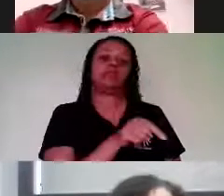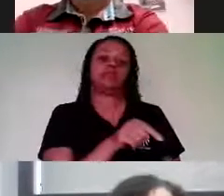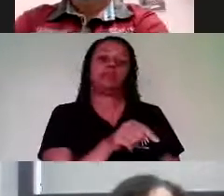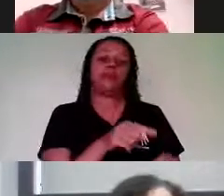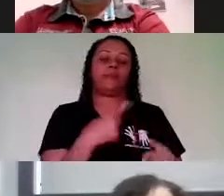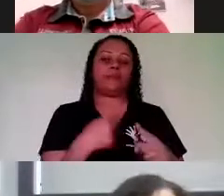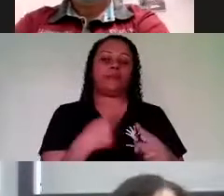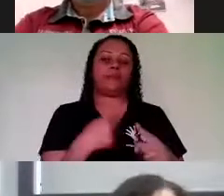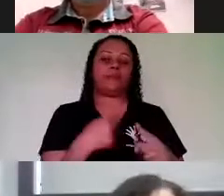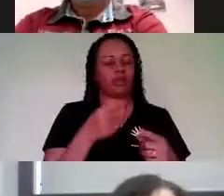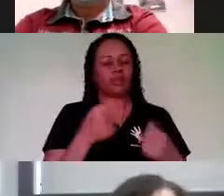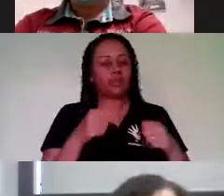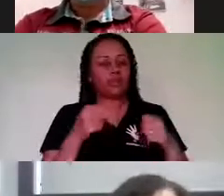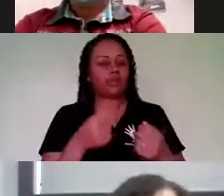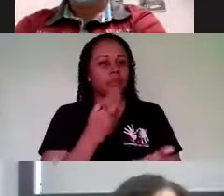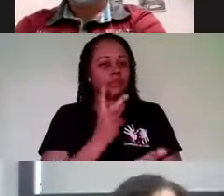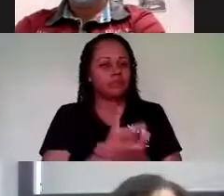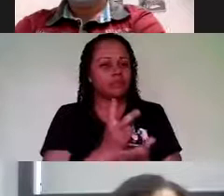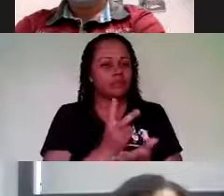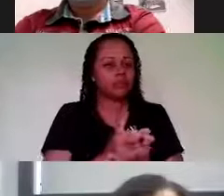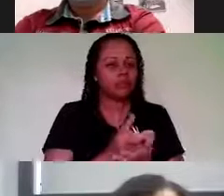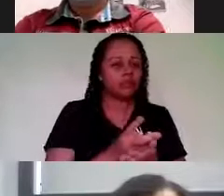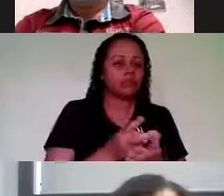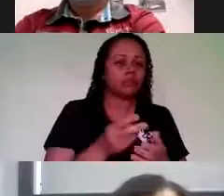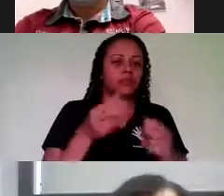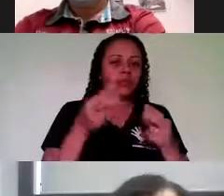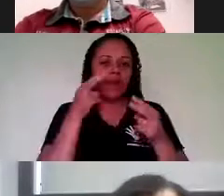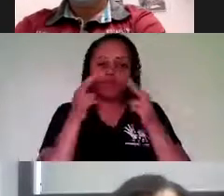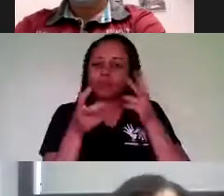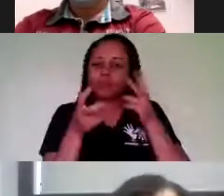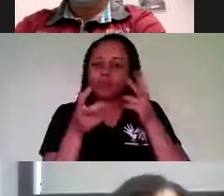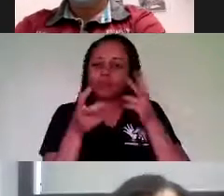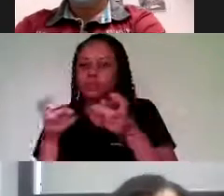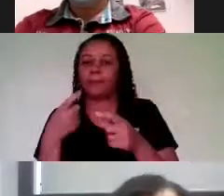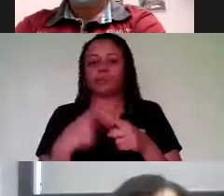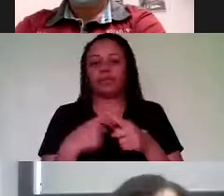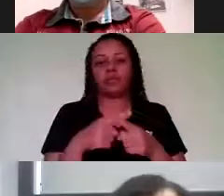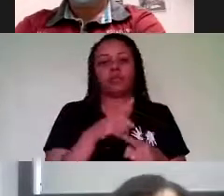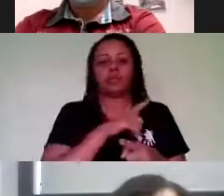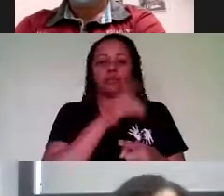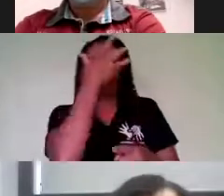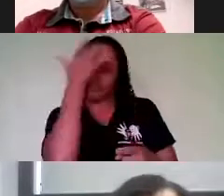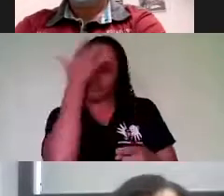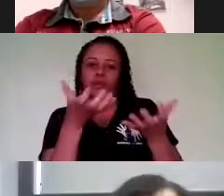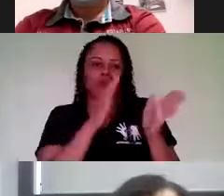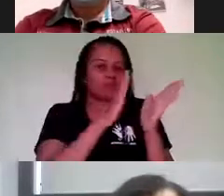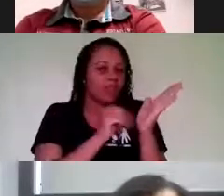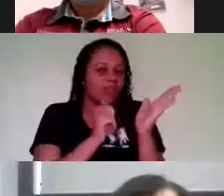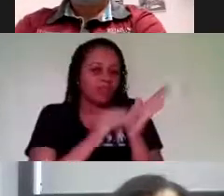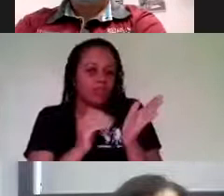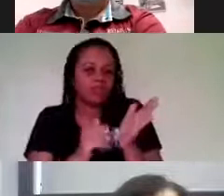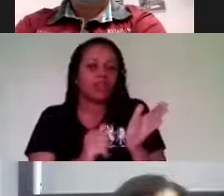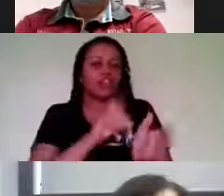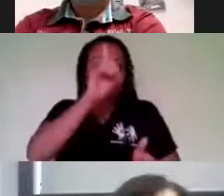tempo todo antenado, porque sempre tem alguém tentando, né, retirar esses direitos já conquistados aí há anos. Então, eu queria que